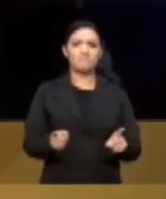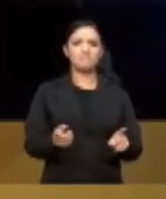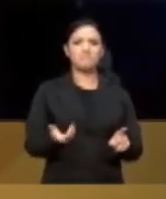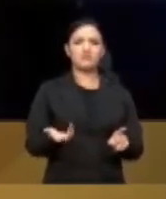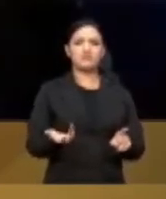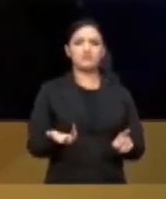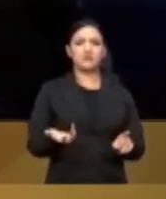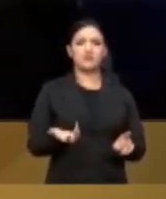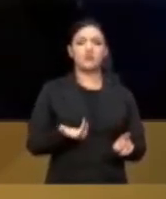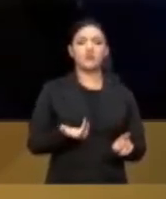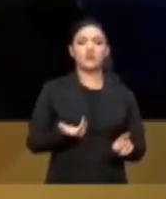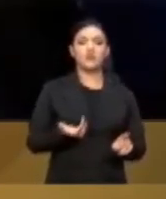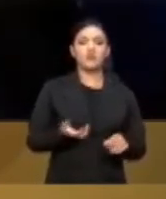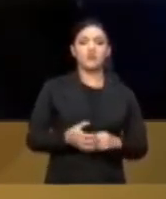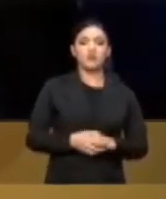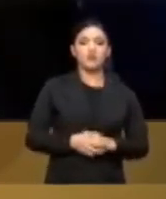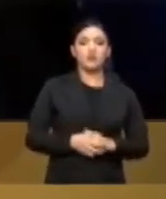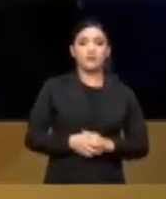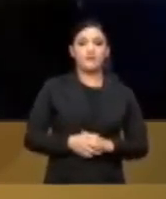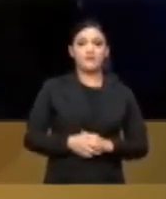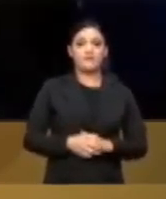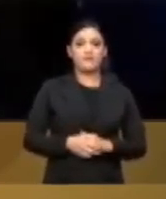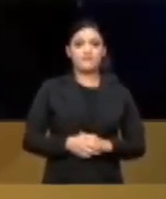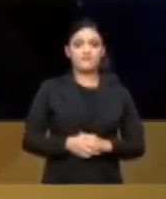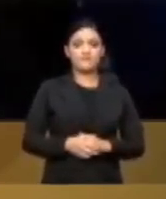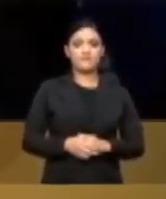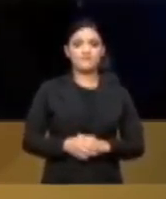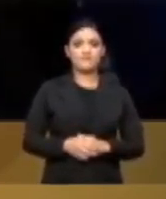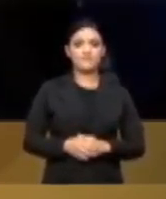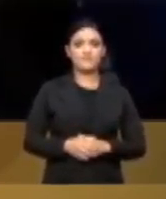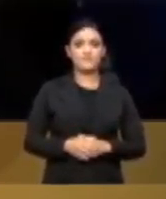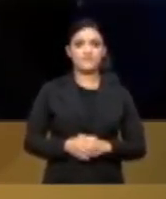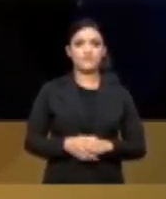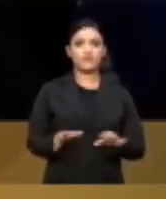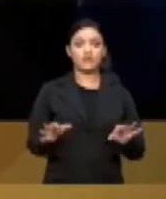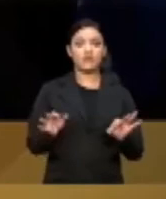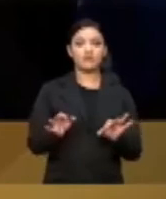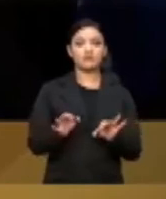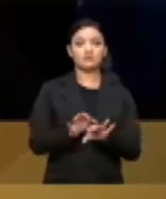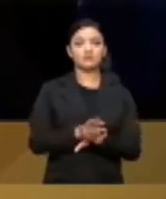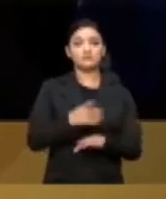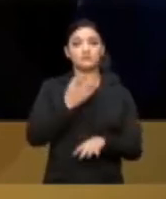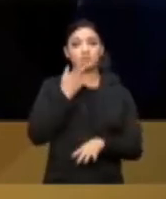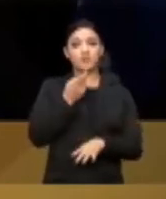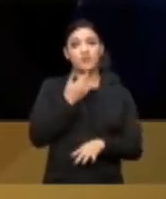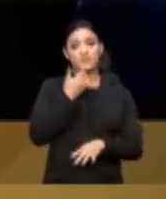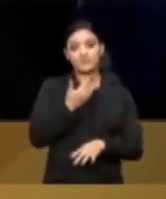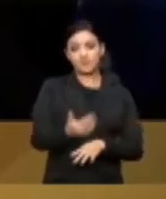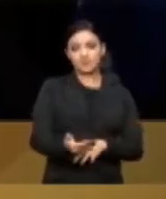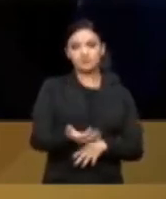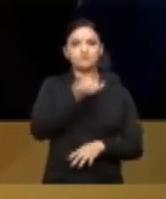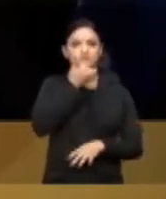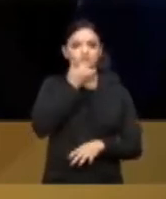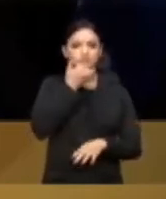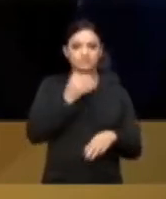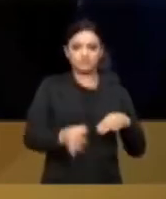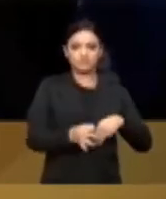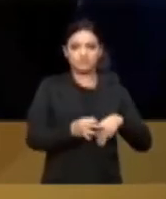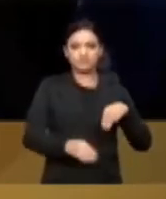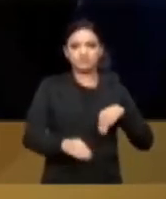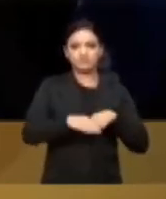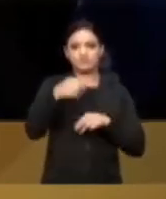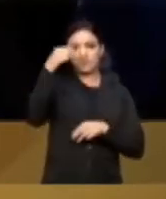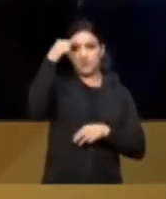minutos simples dos demais julgamentos para concluir, pedindo vênia ao eminente ministro